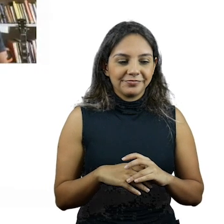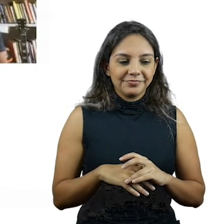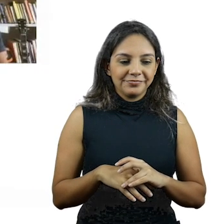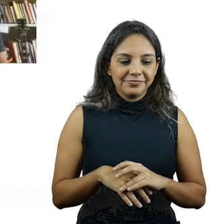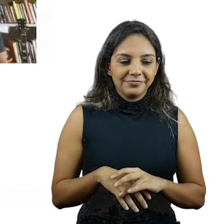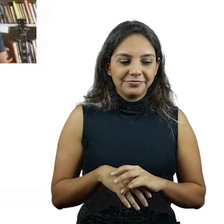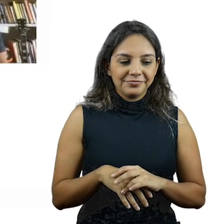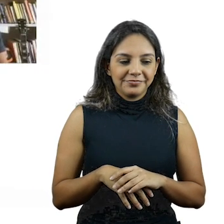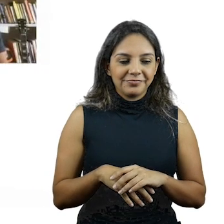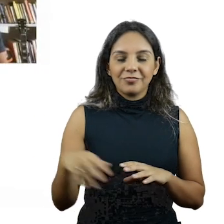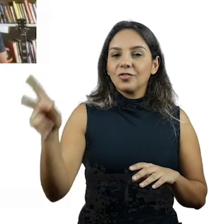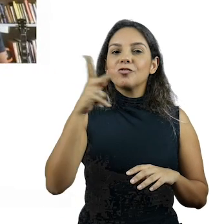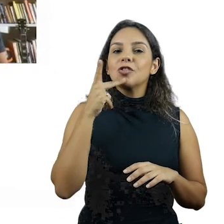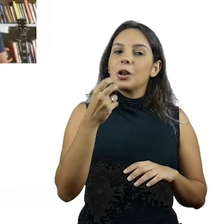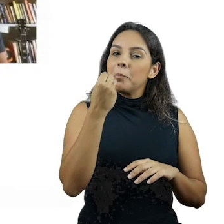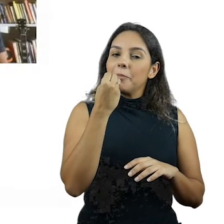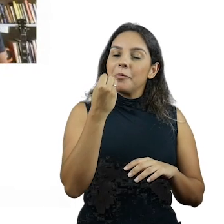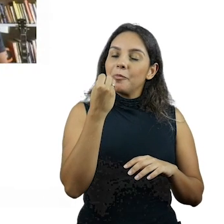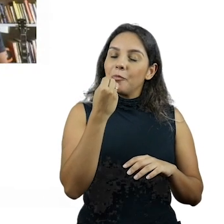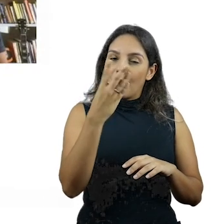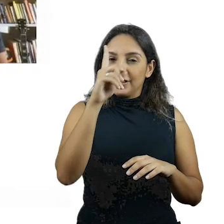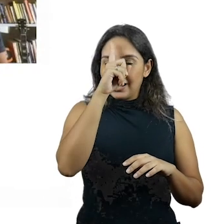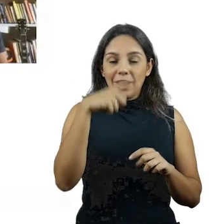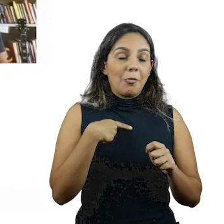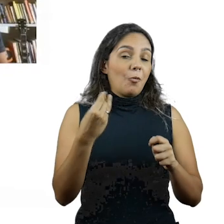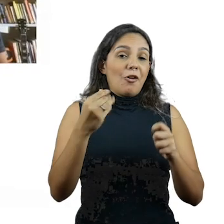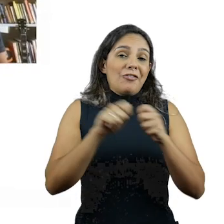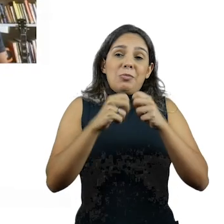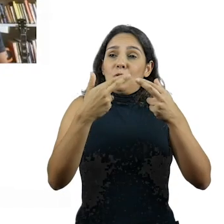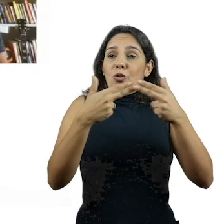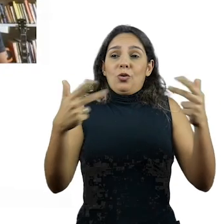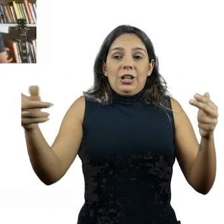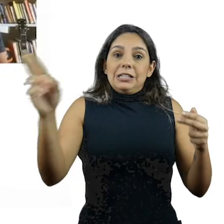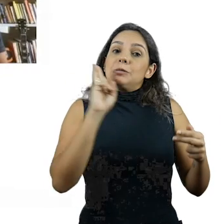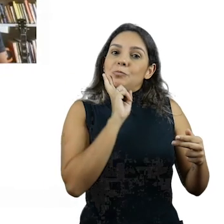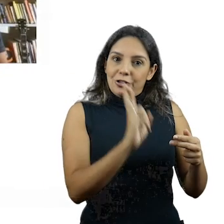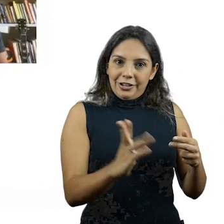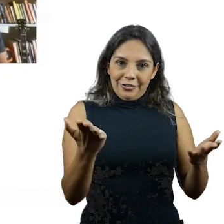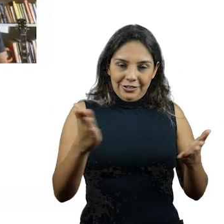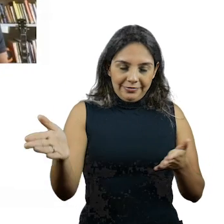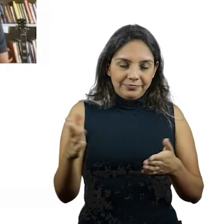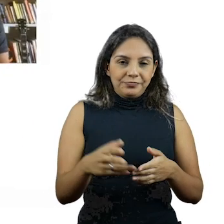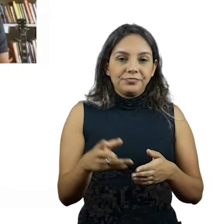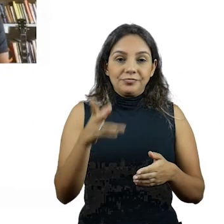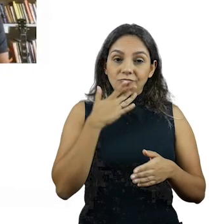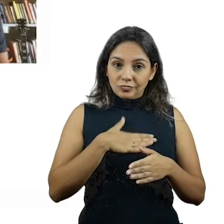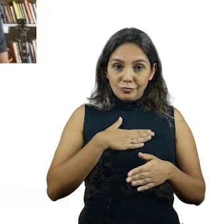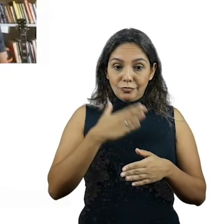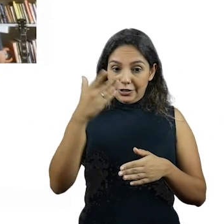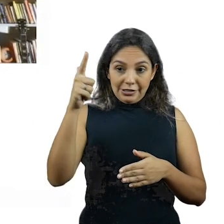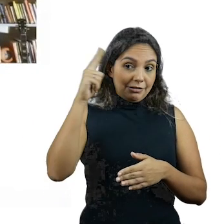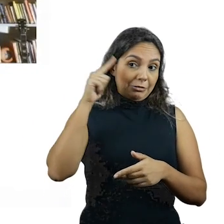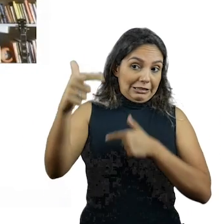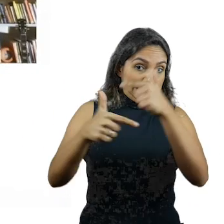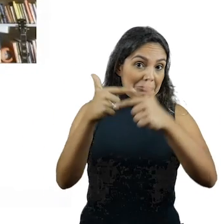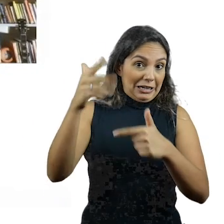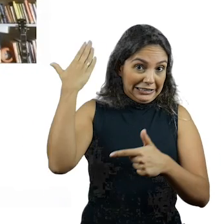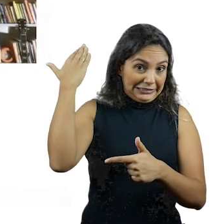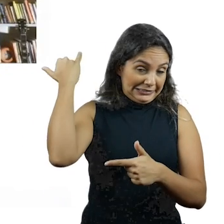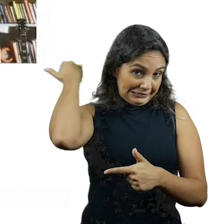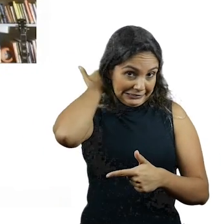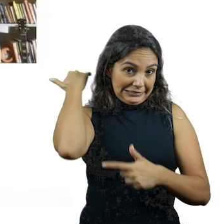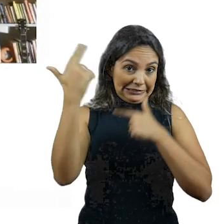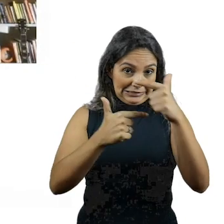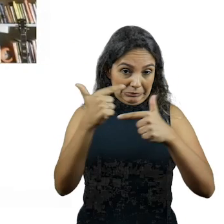ideia, não. Mal sabe que eu já estou fazendo tanta coisa. Mas mal sabe o trabalho que dava para fazer, né? Nossa. Lembra, né? Não é